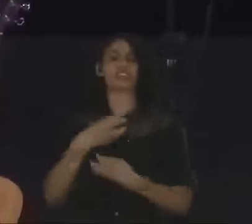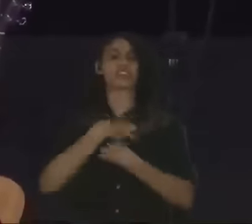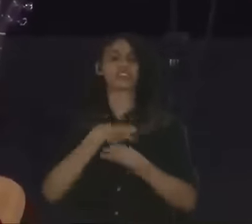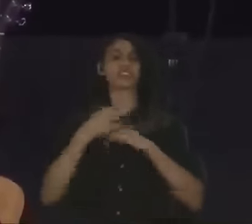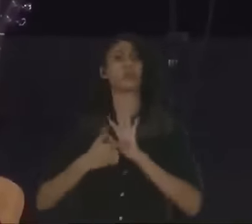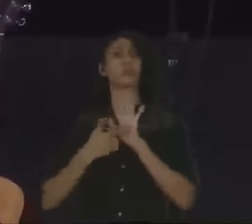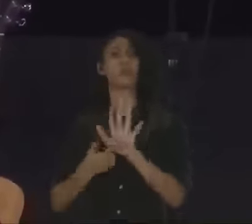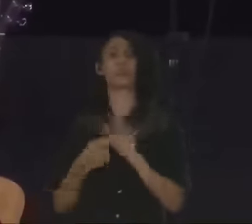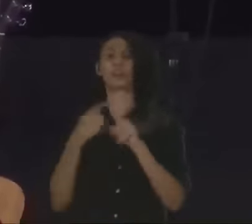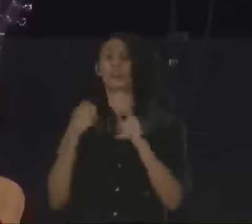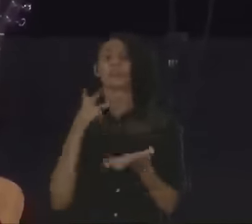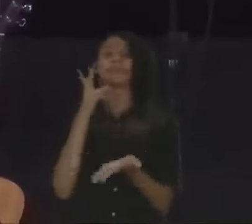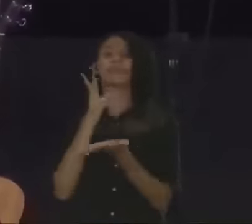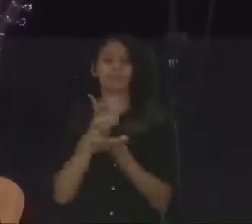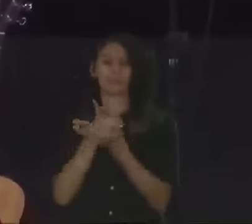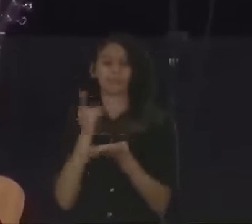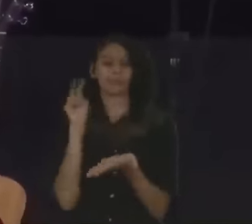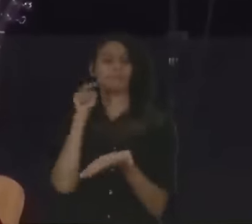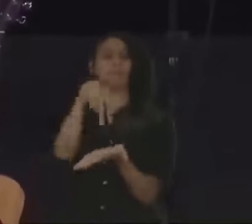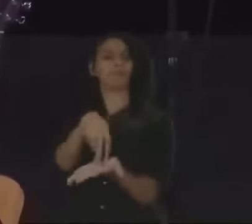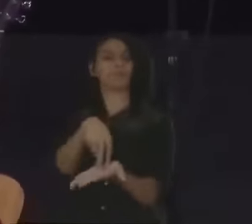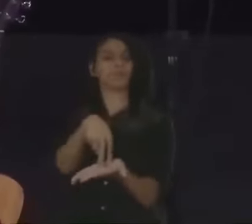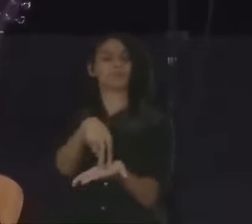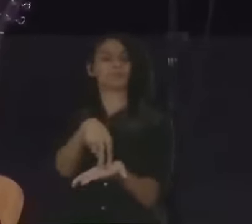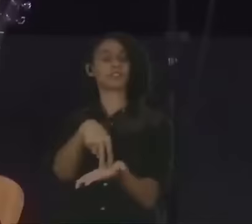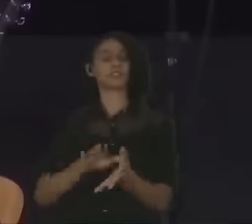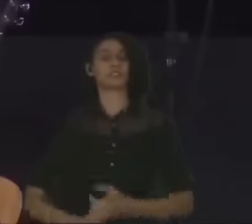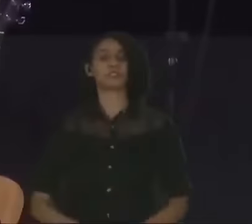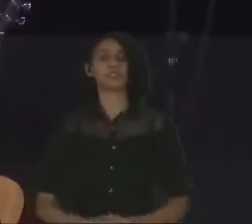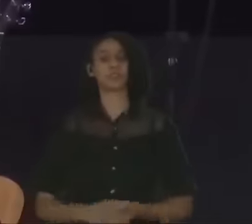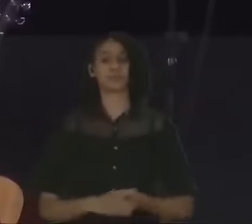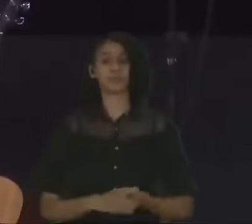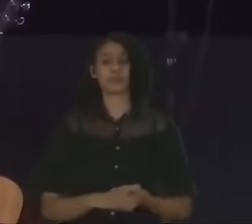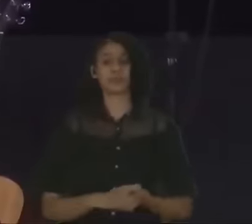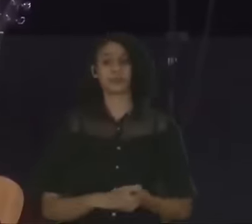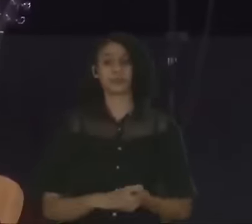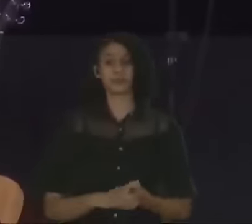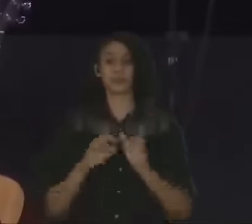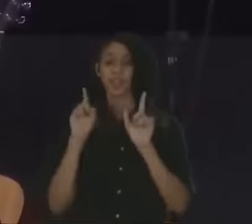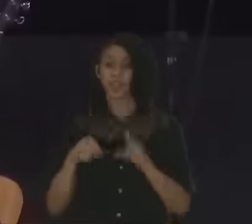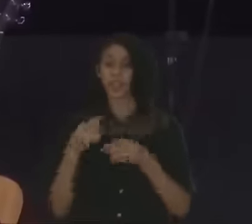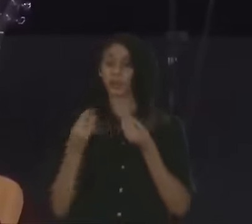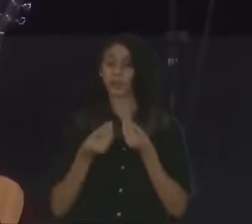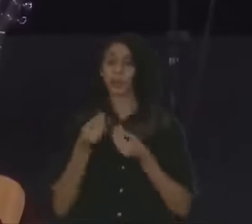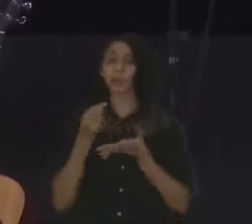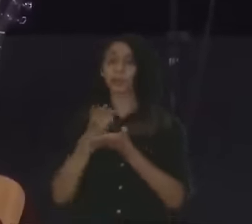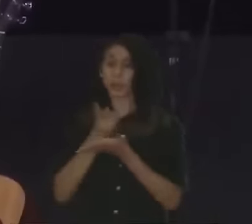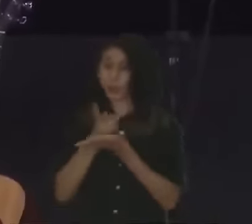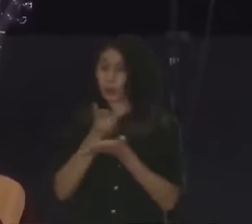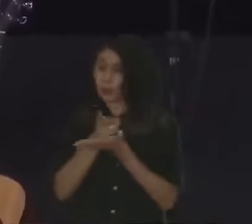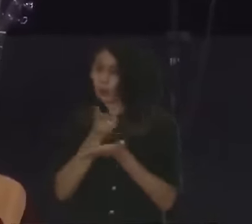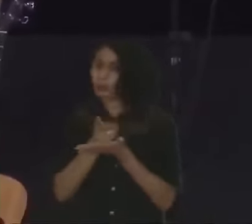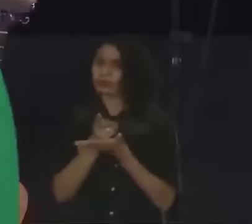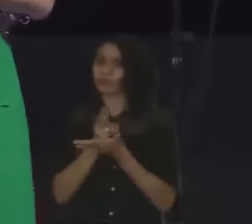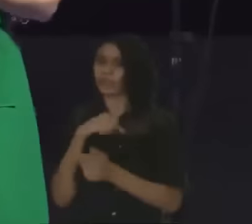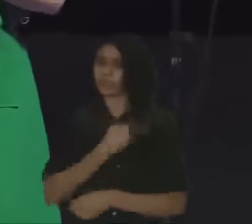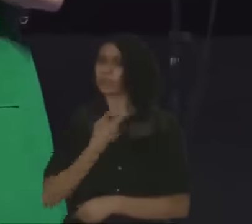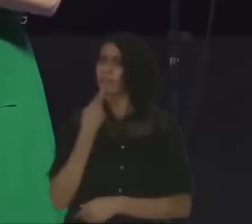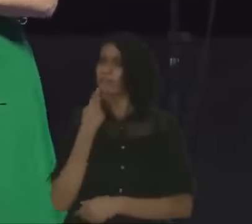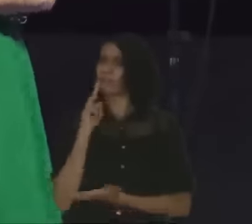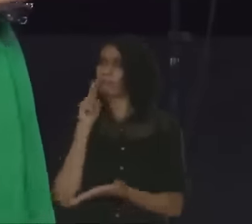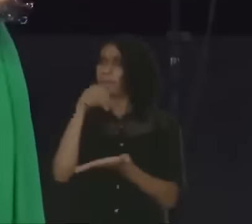sobre permanencia é sobre continuar e quando a gente fala de